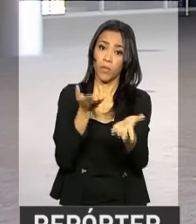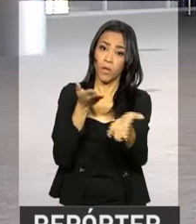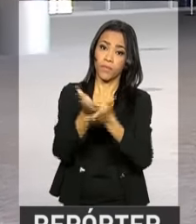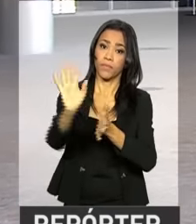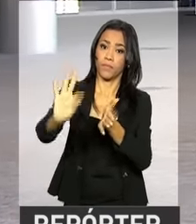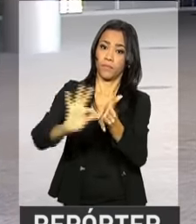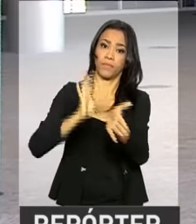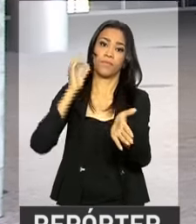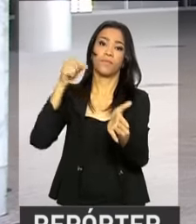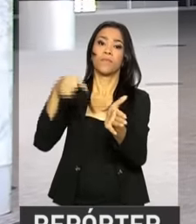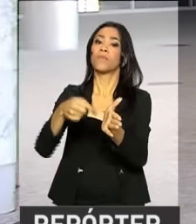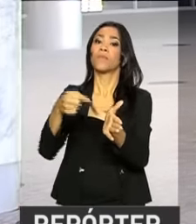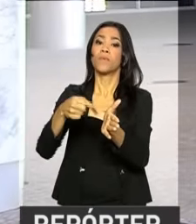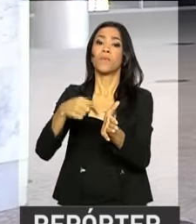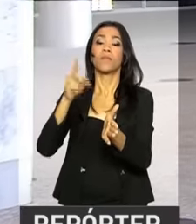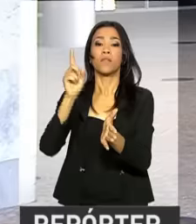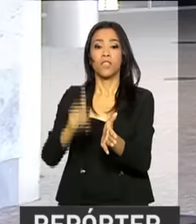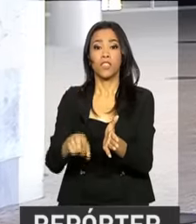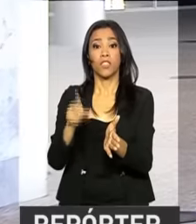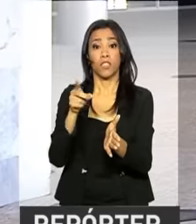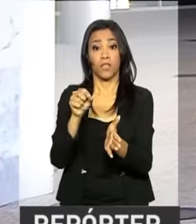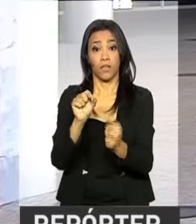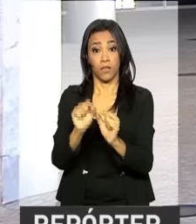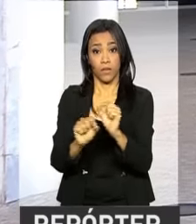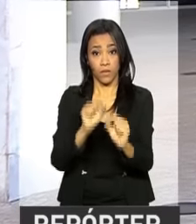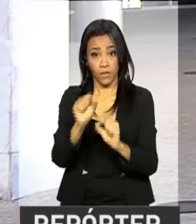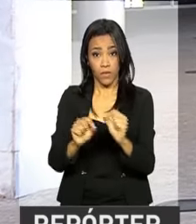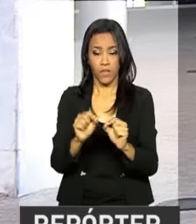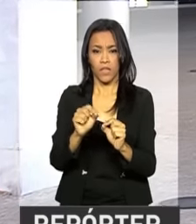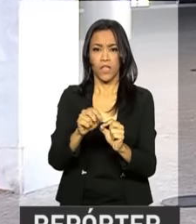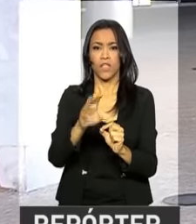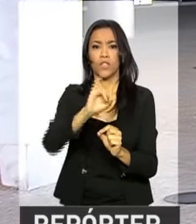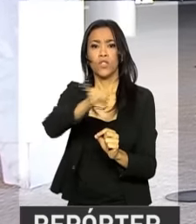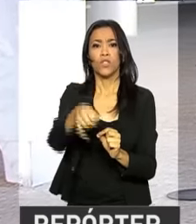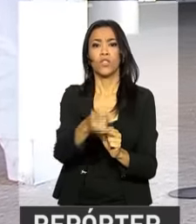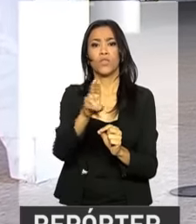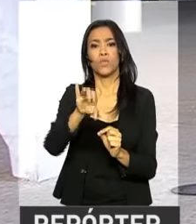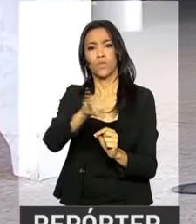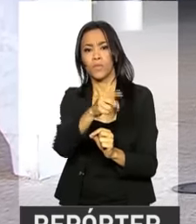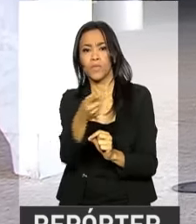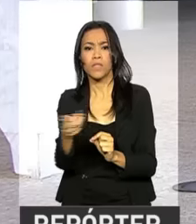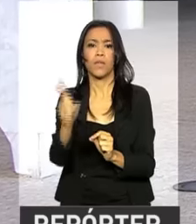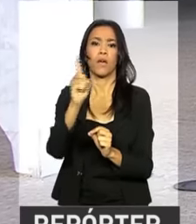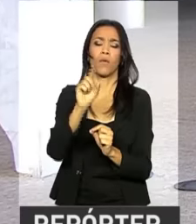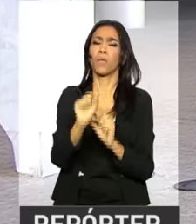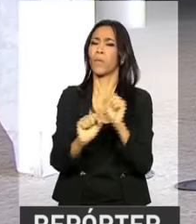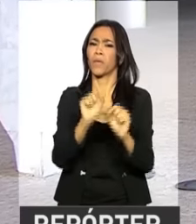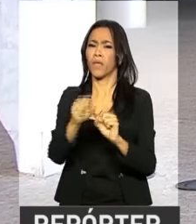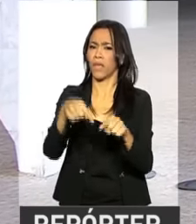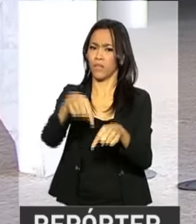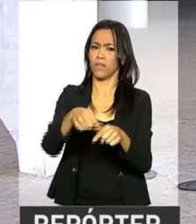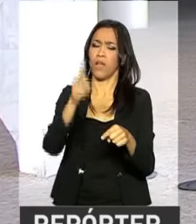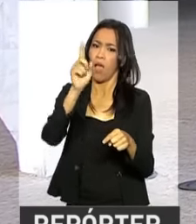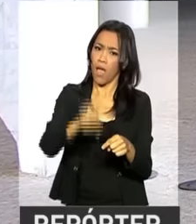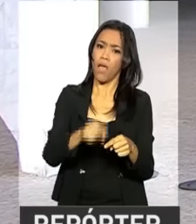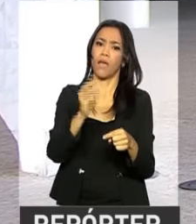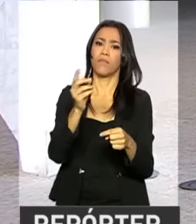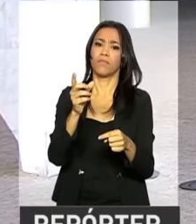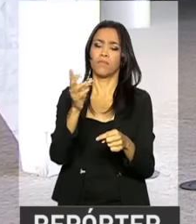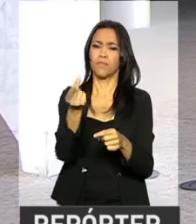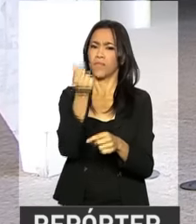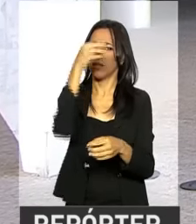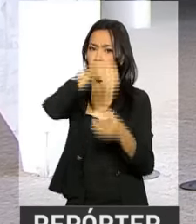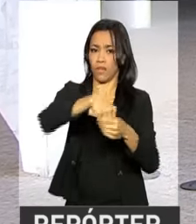o processo e julgamento do mandado de injunção individual e coletivo. O mandado de injunção é um mecanismo que está previsto desde